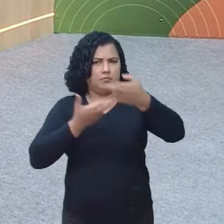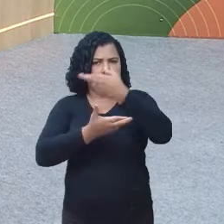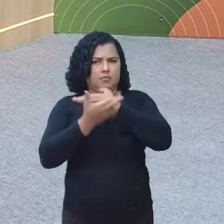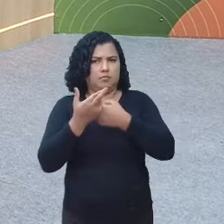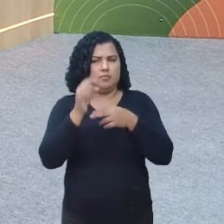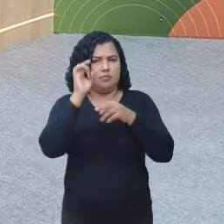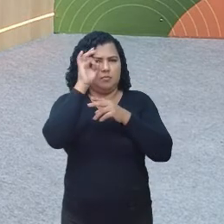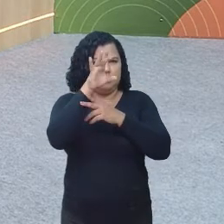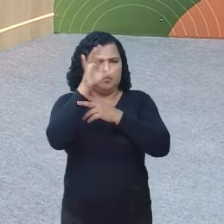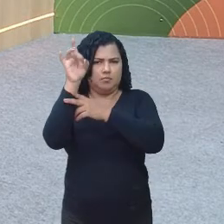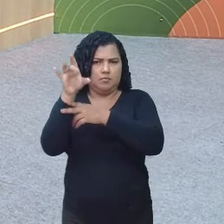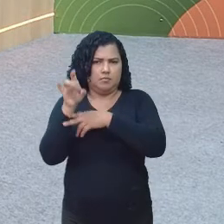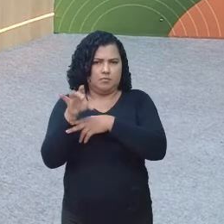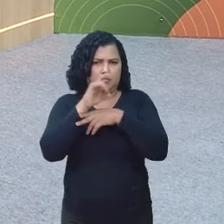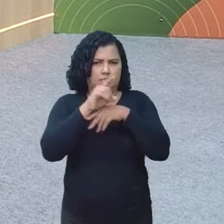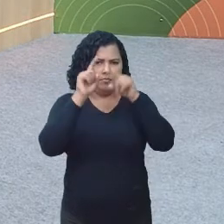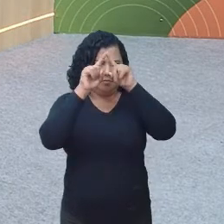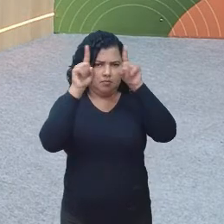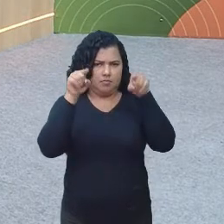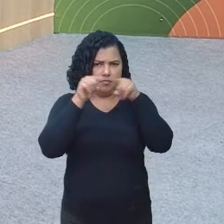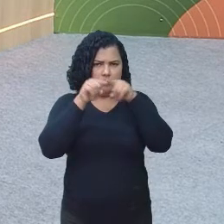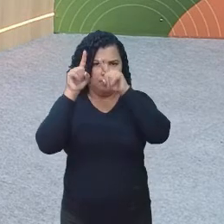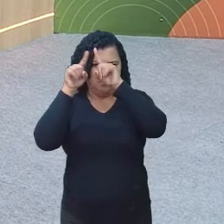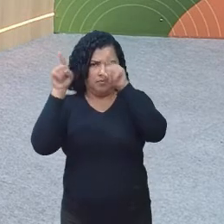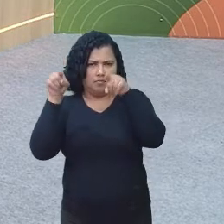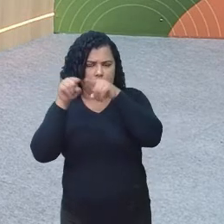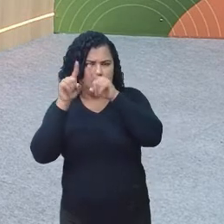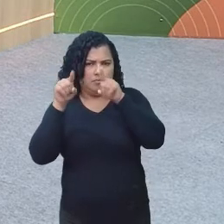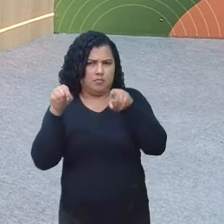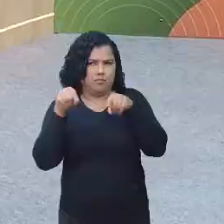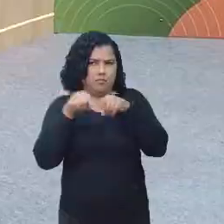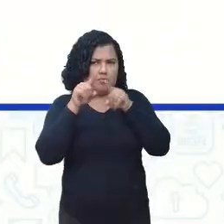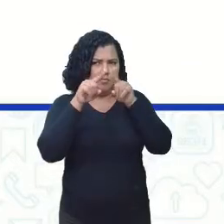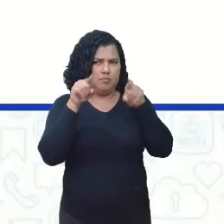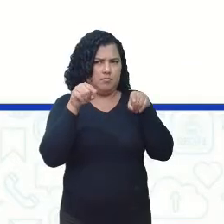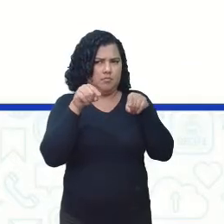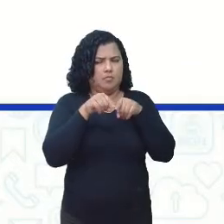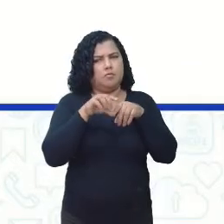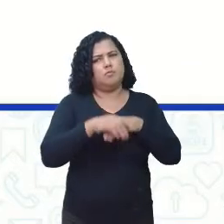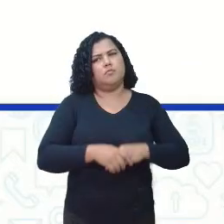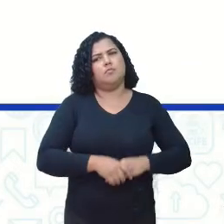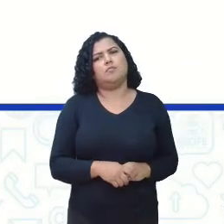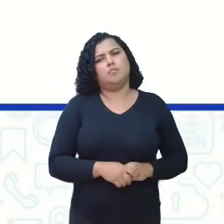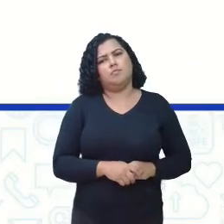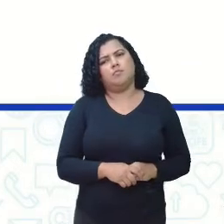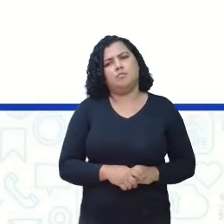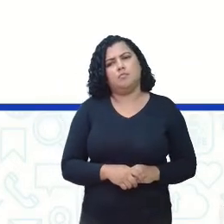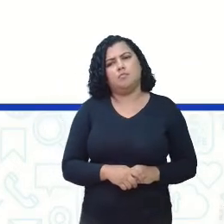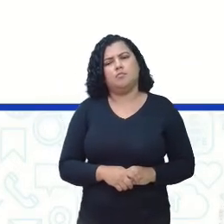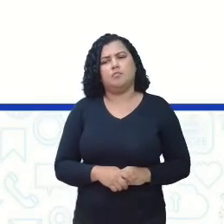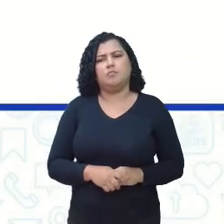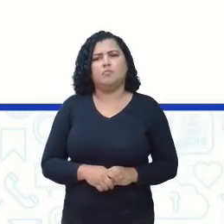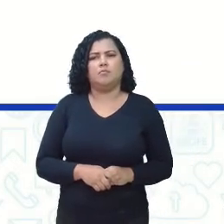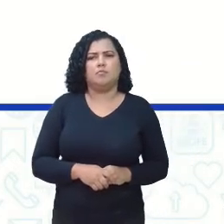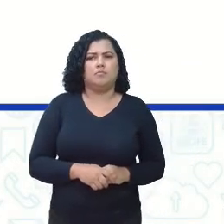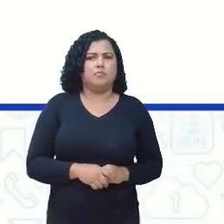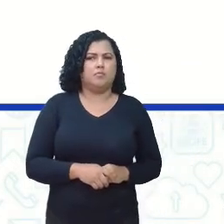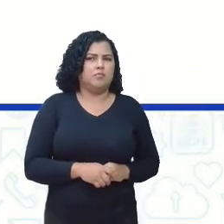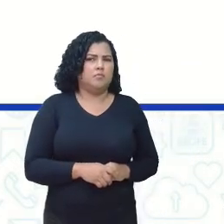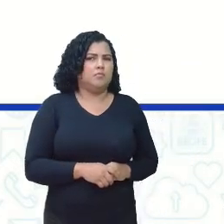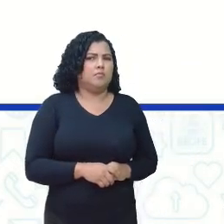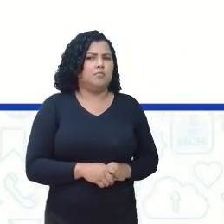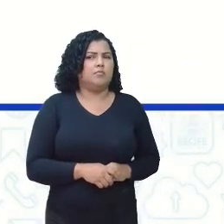cada um desses elementos aí, ou seja, eu já verifiquei que todos os lados desse quadrado maior tem 2